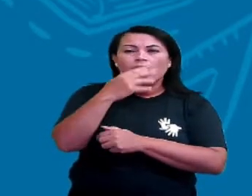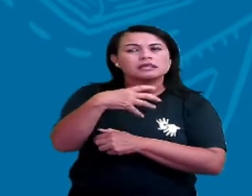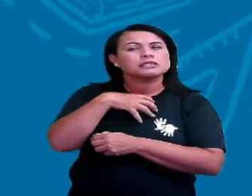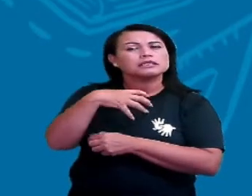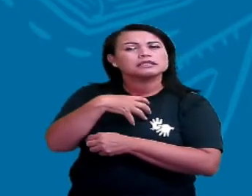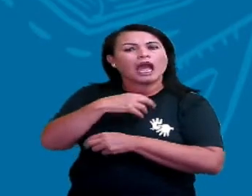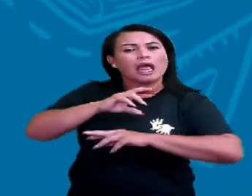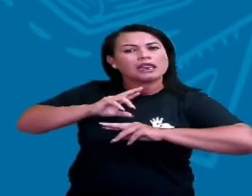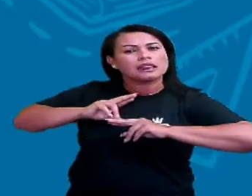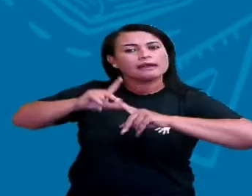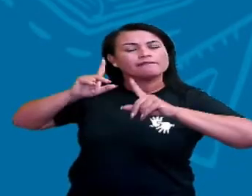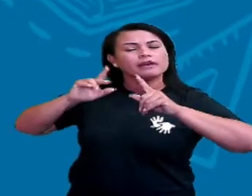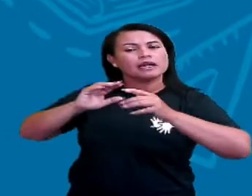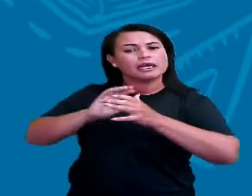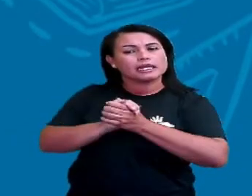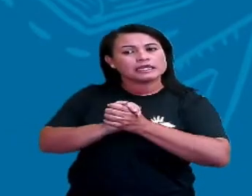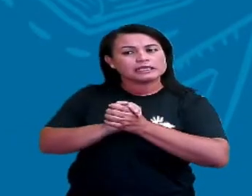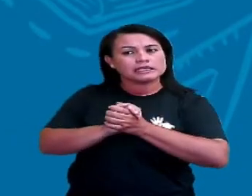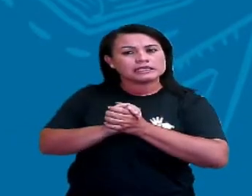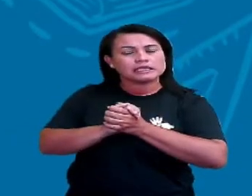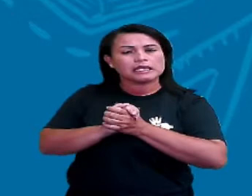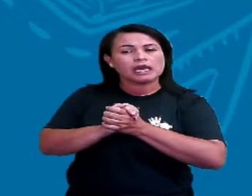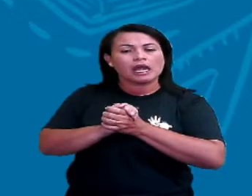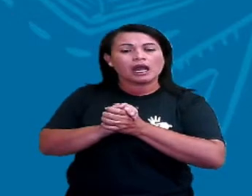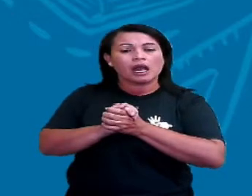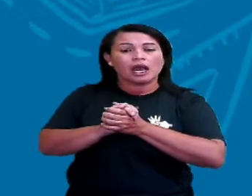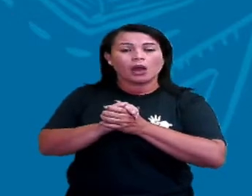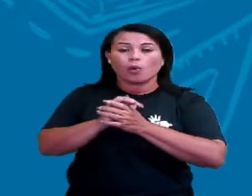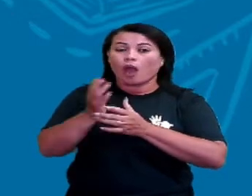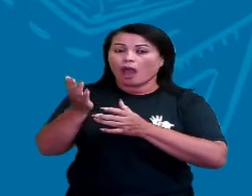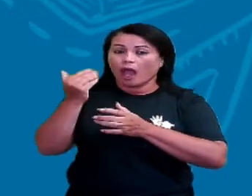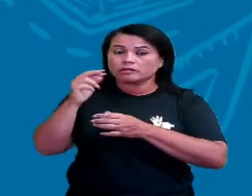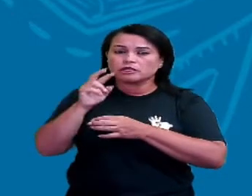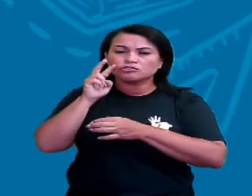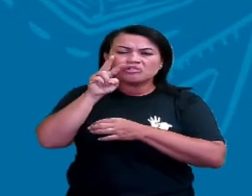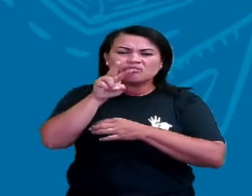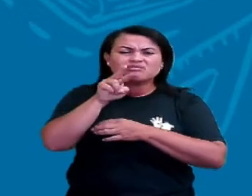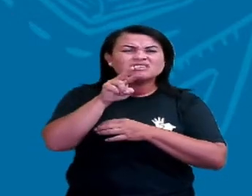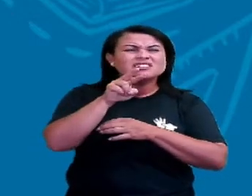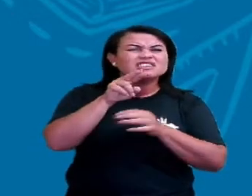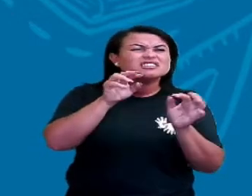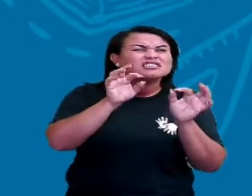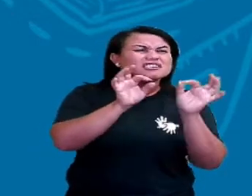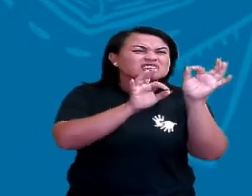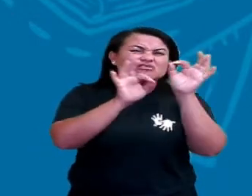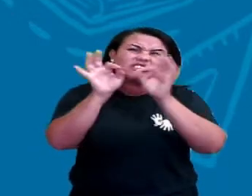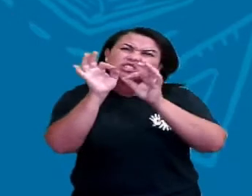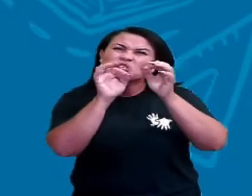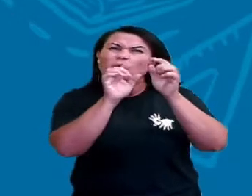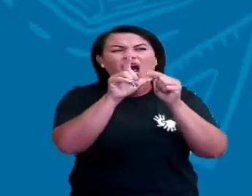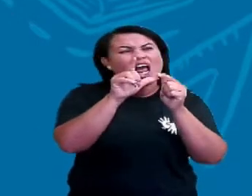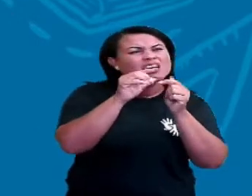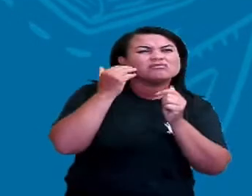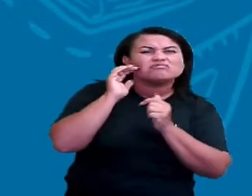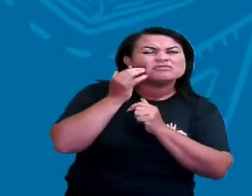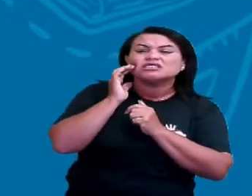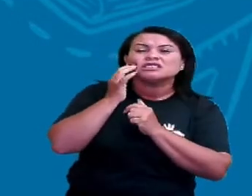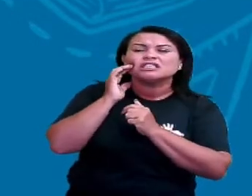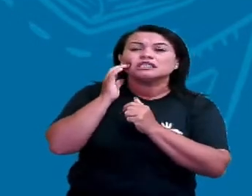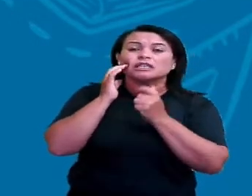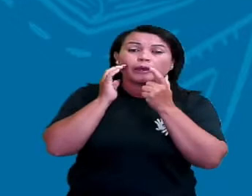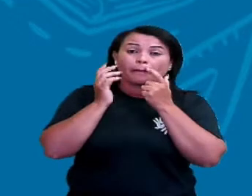com o Joãozinho. No lugar de Joãozinho só ver aqueles símbolos que ele não entendia,